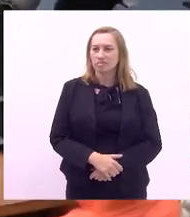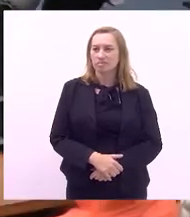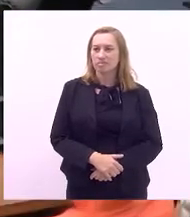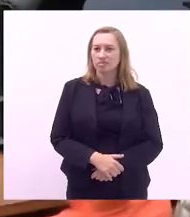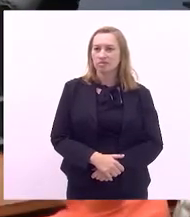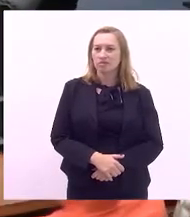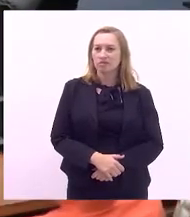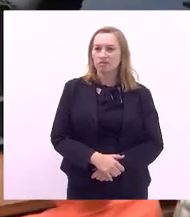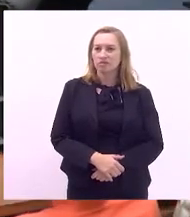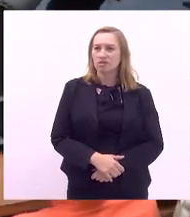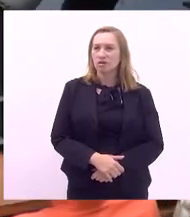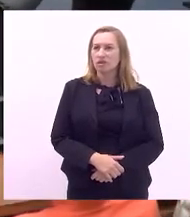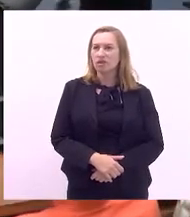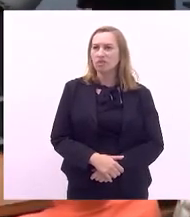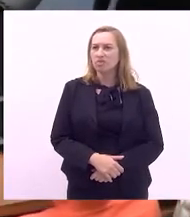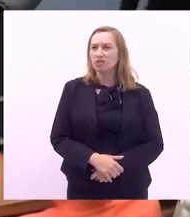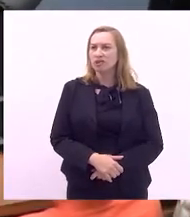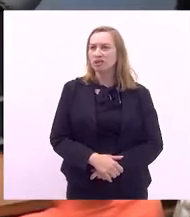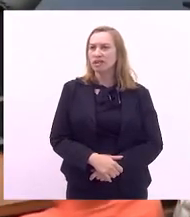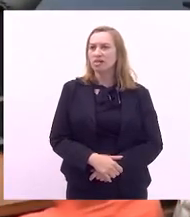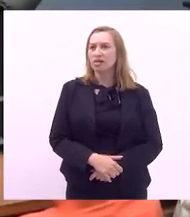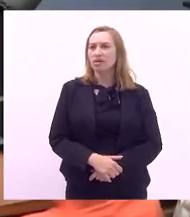E aí